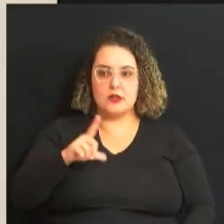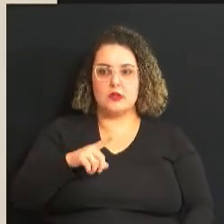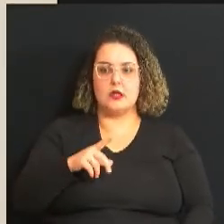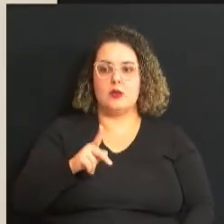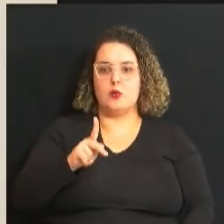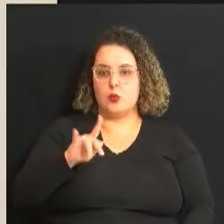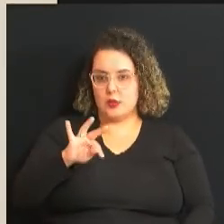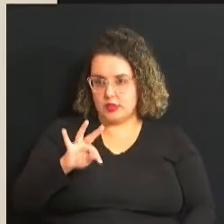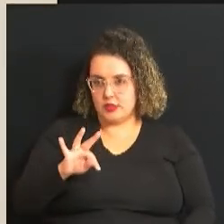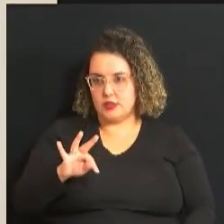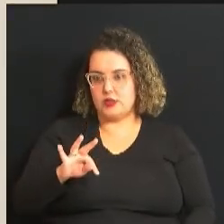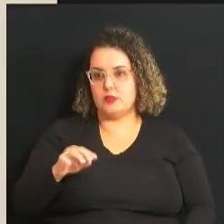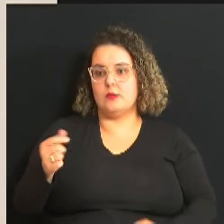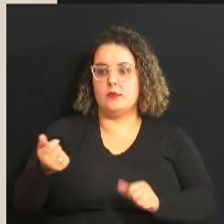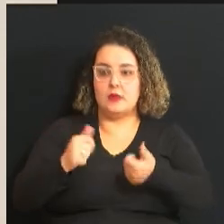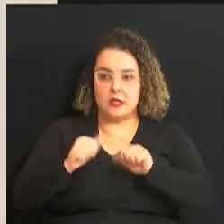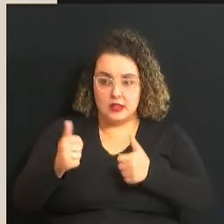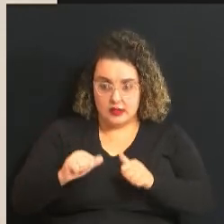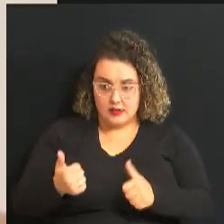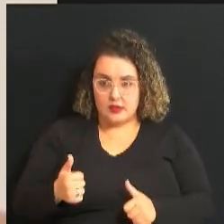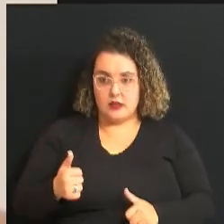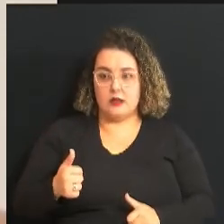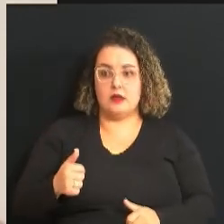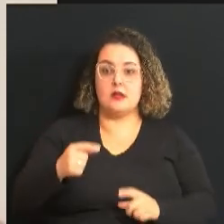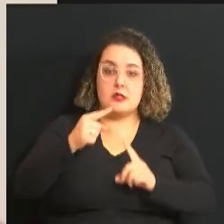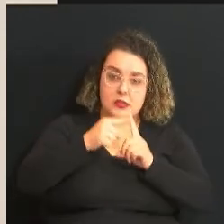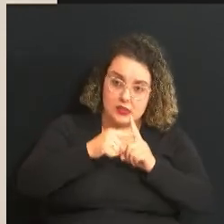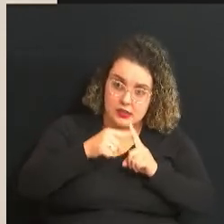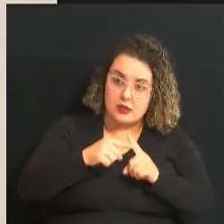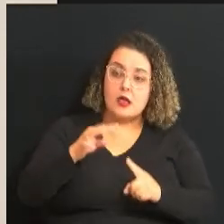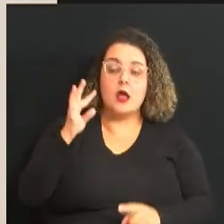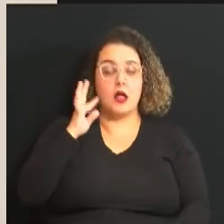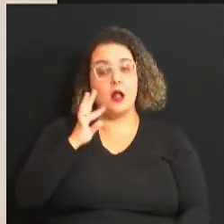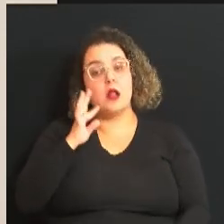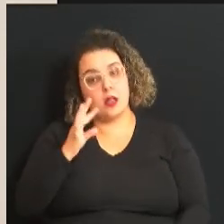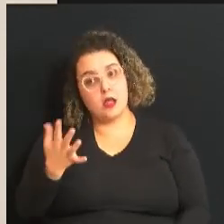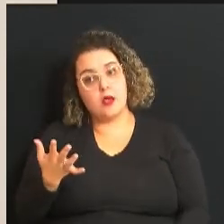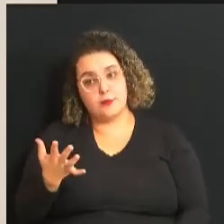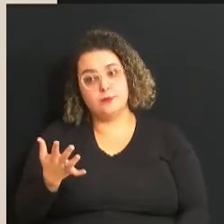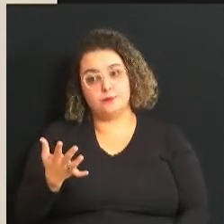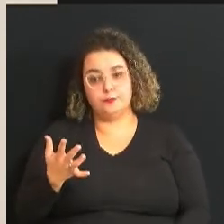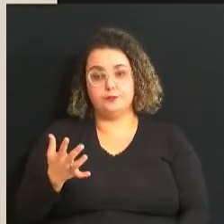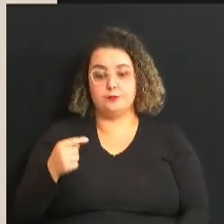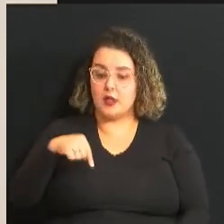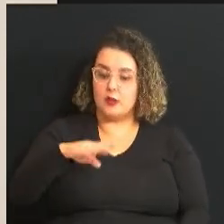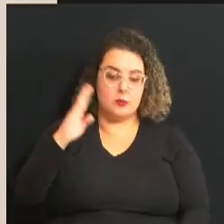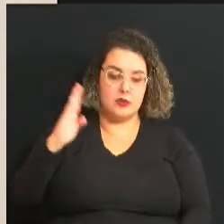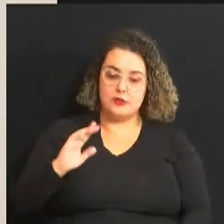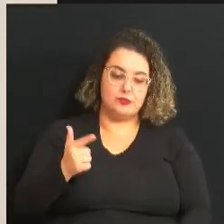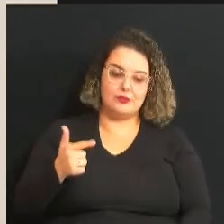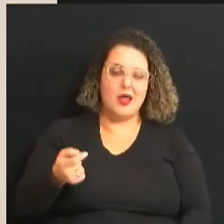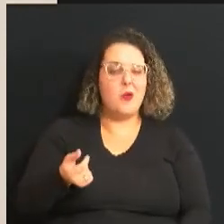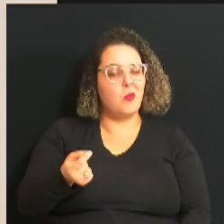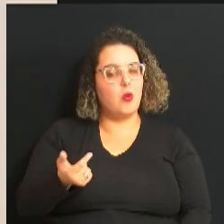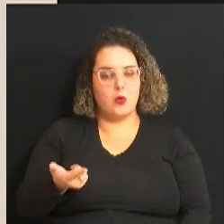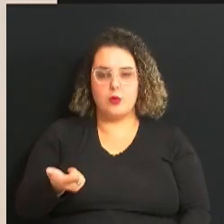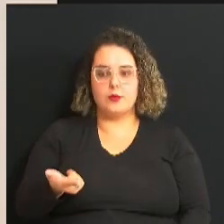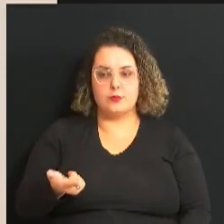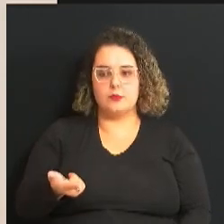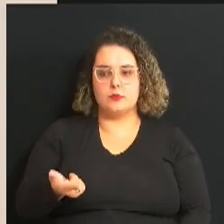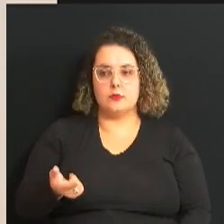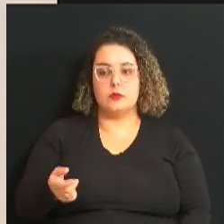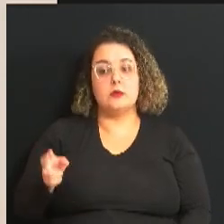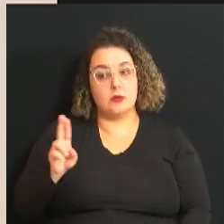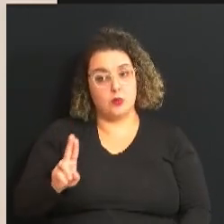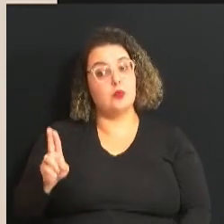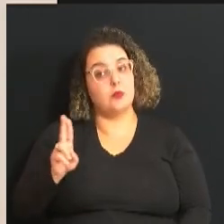compra para avaliação desse muco e da temperatura. É bem interessante. A gente tem poucos aqui no Brasil, mas são úteis sim, dá